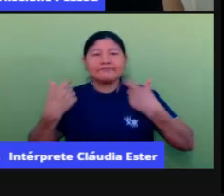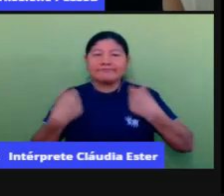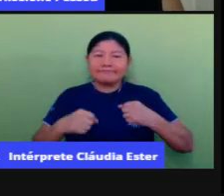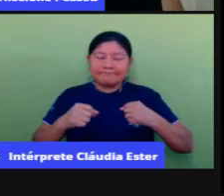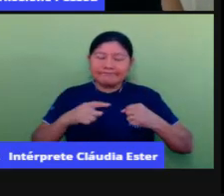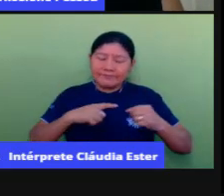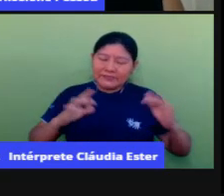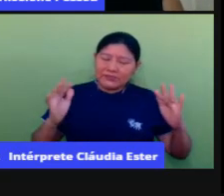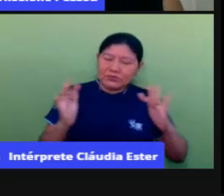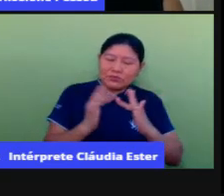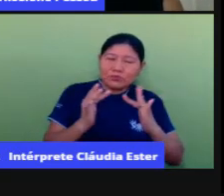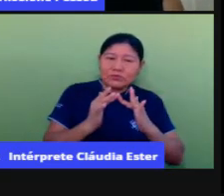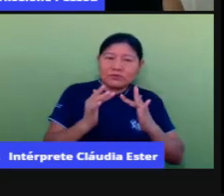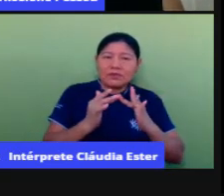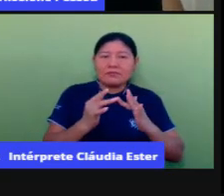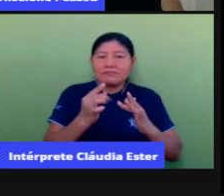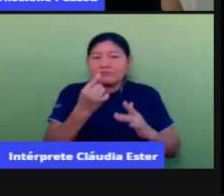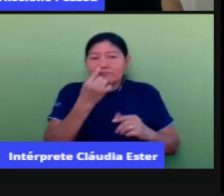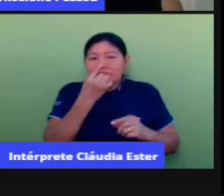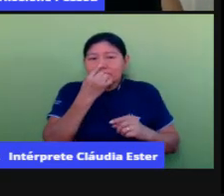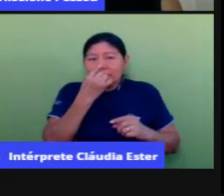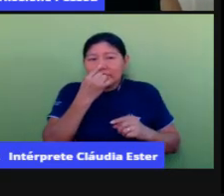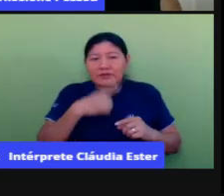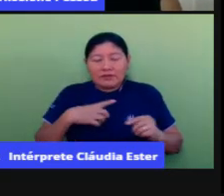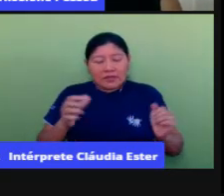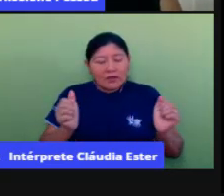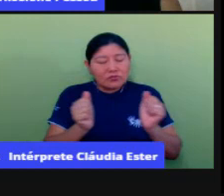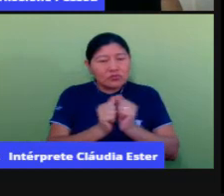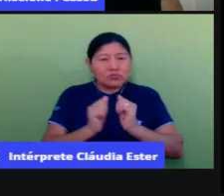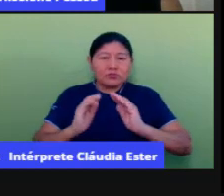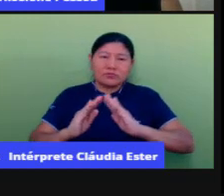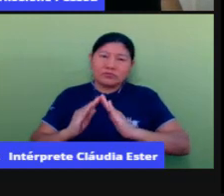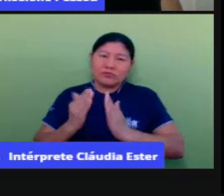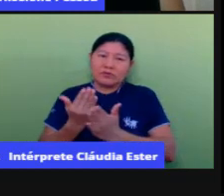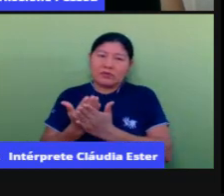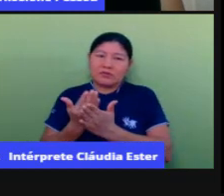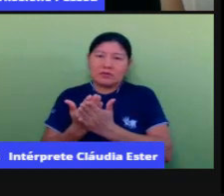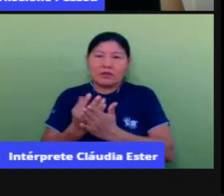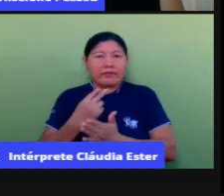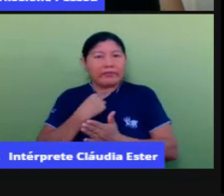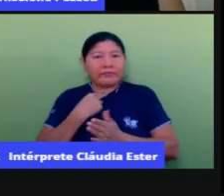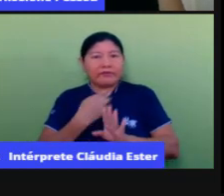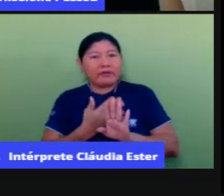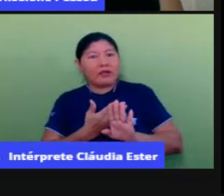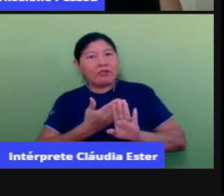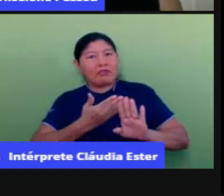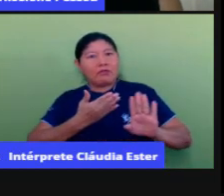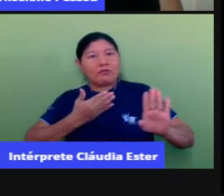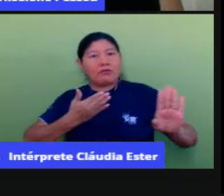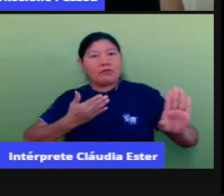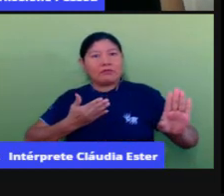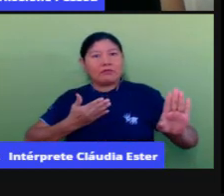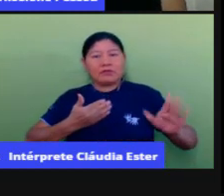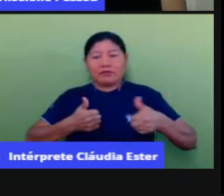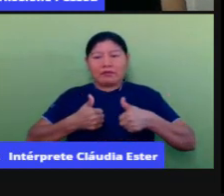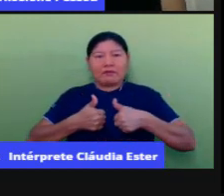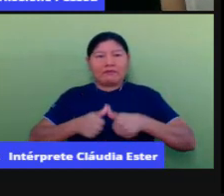instituição, que ela não pode simplesmente ficar totalmente afastada da escola e sem fazer nada, né, na casa dela.